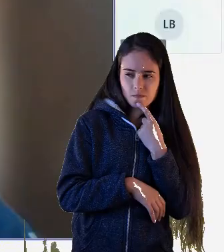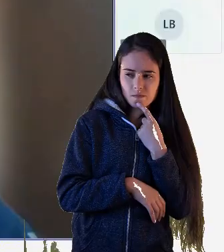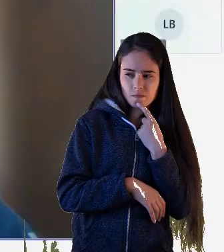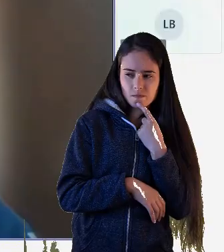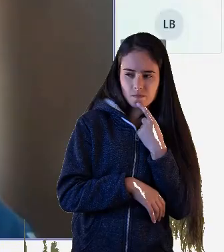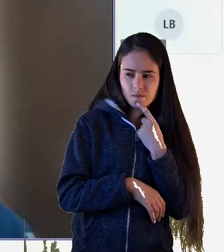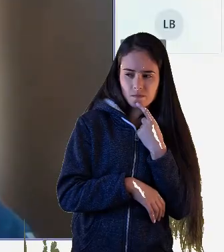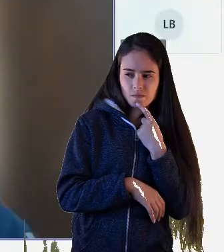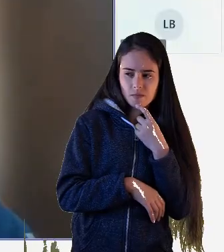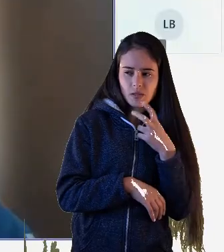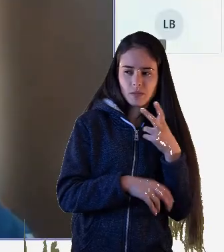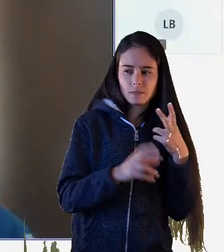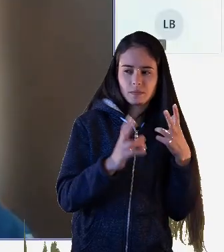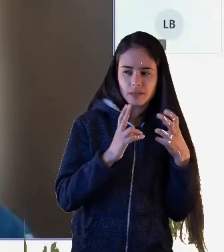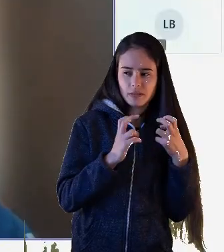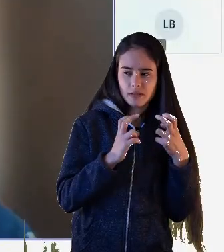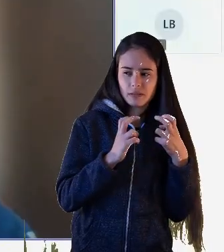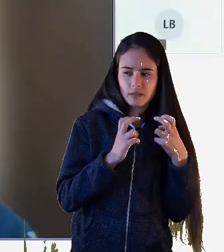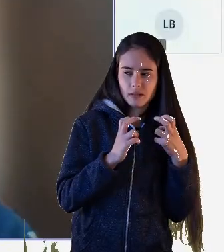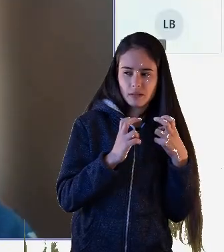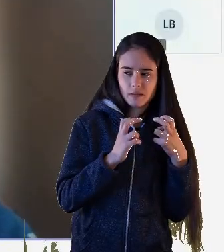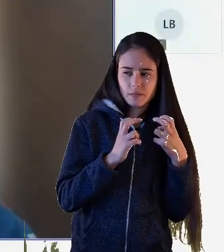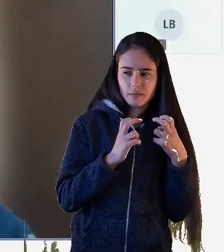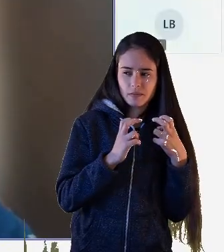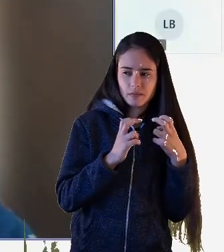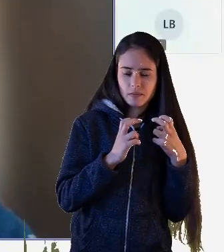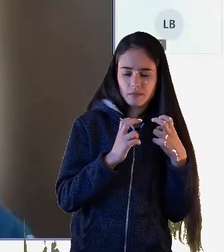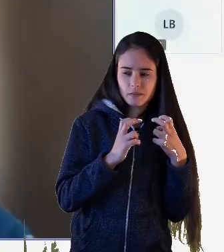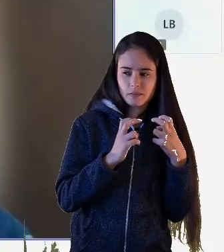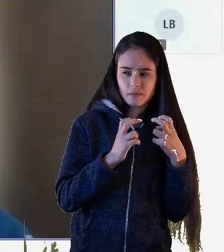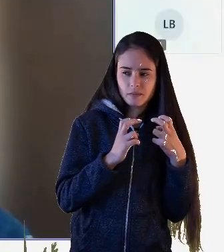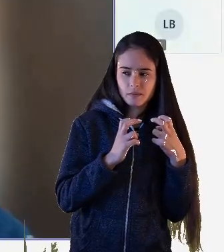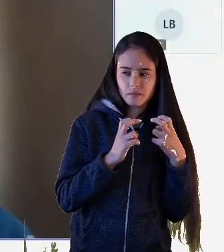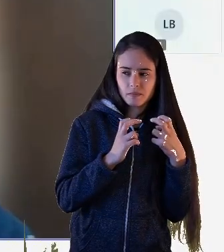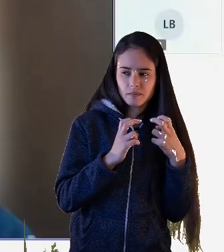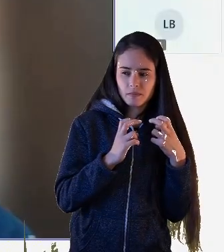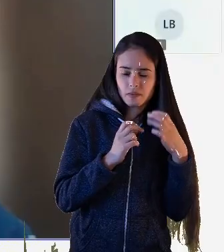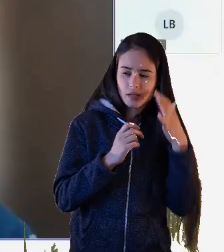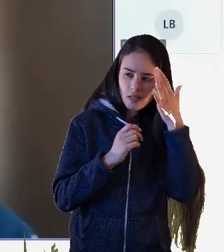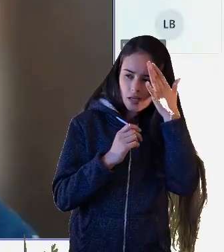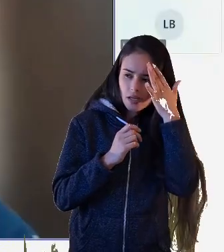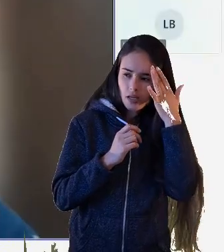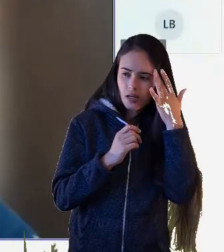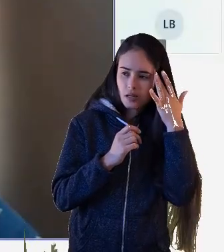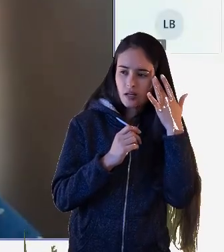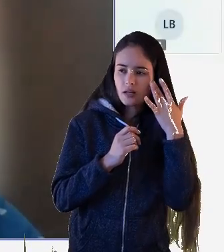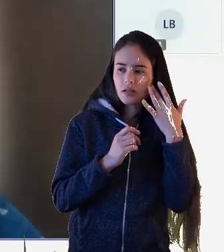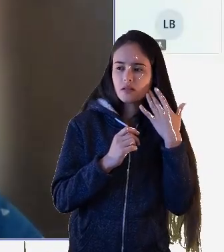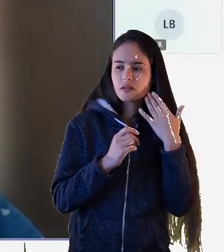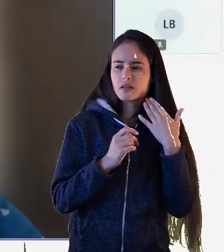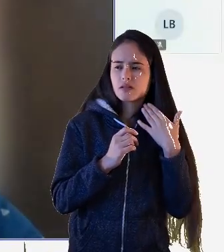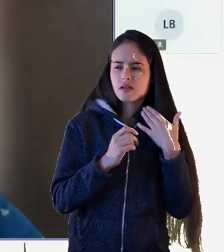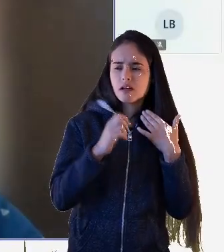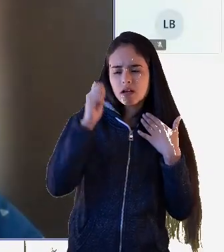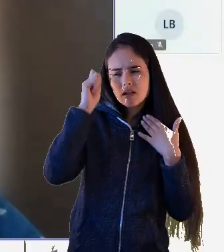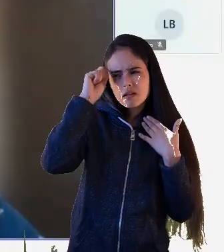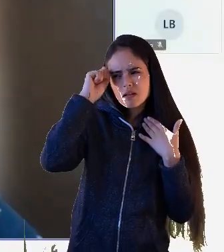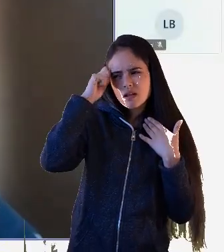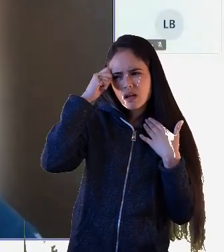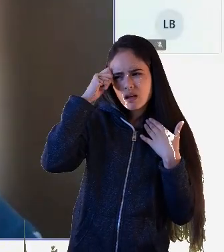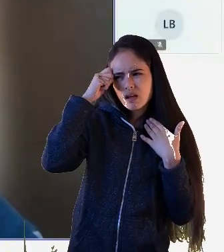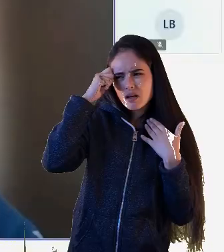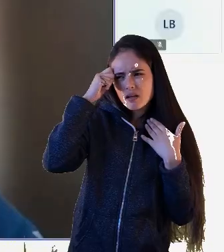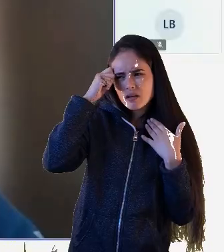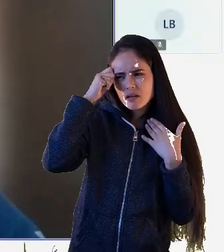fazer banca presencial, né? A não ser quando é banca de professor, que às vezes a pessoa está em outro estado, né? E a gente